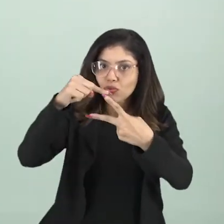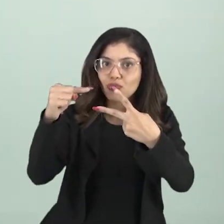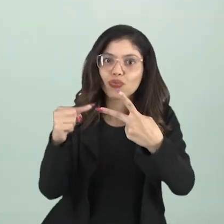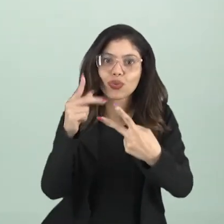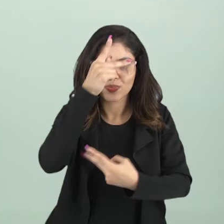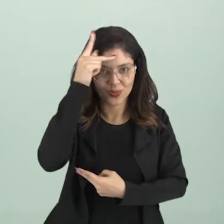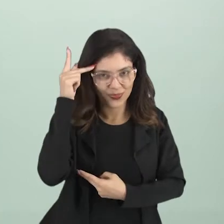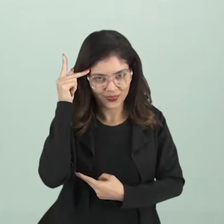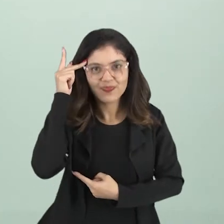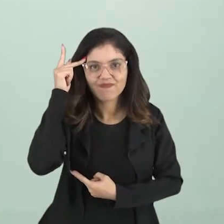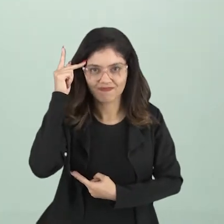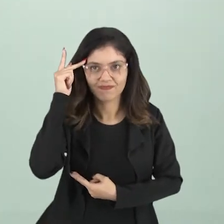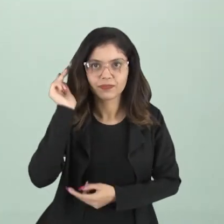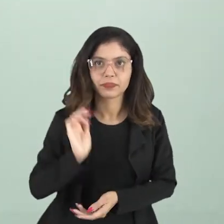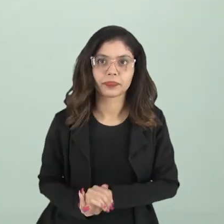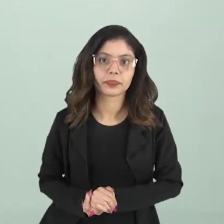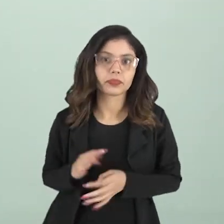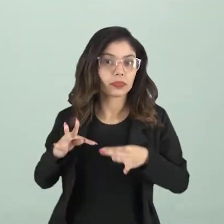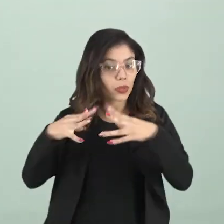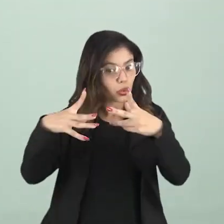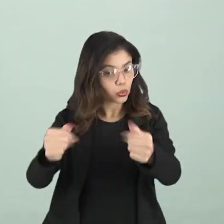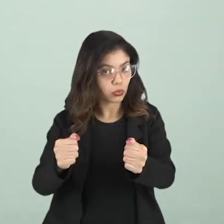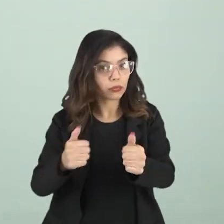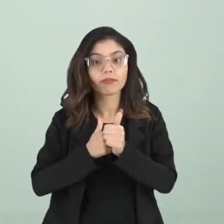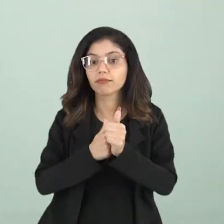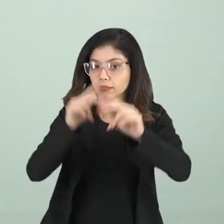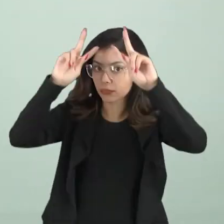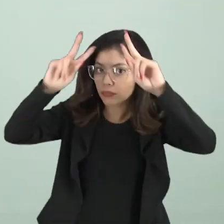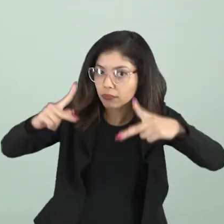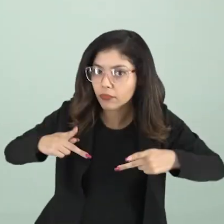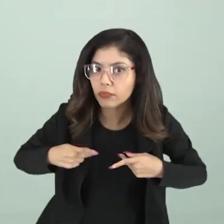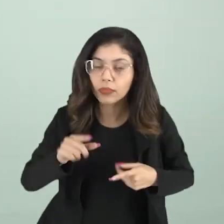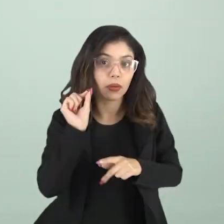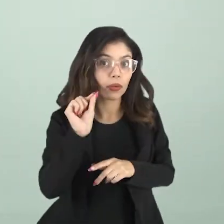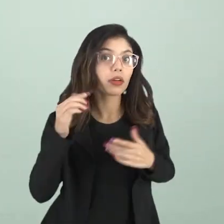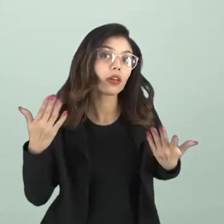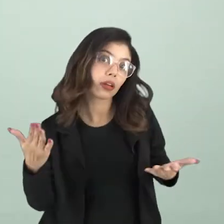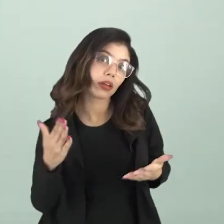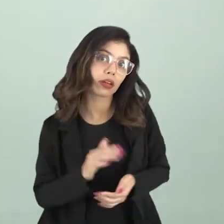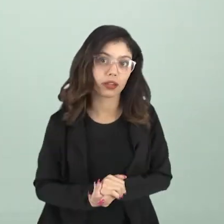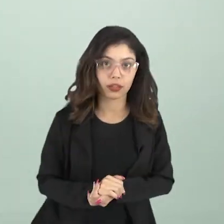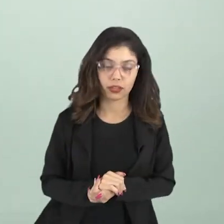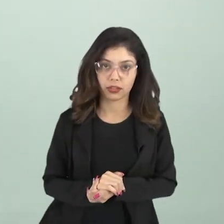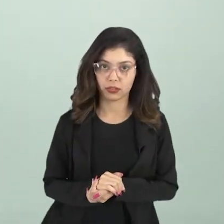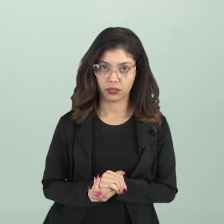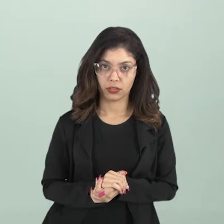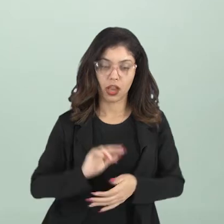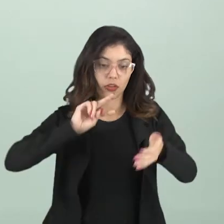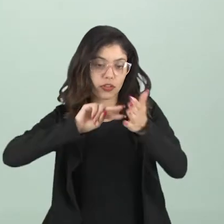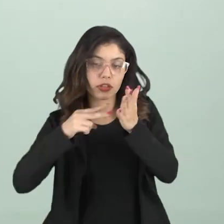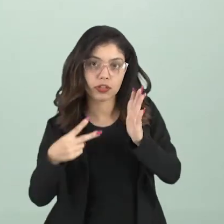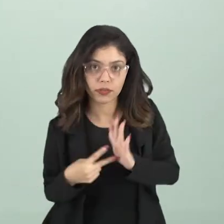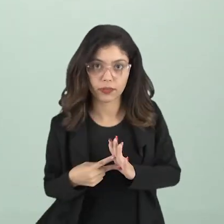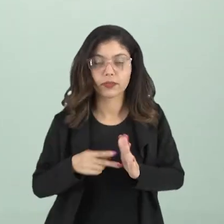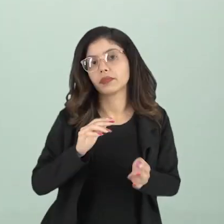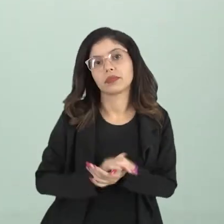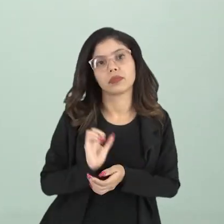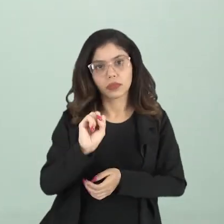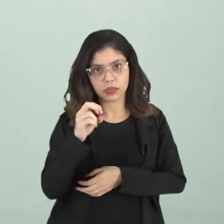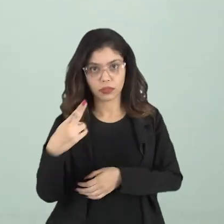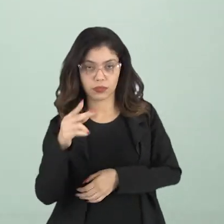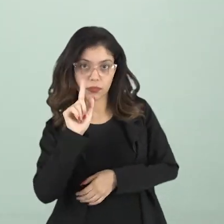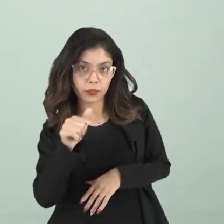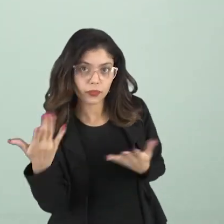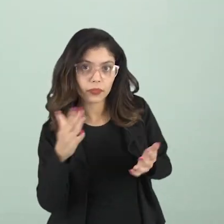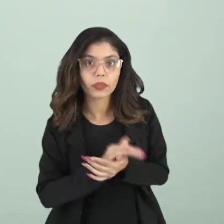duas pessoas. E toda conduta humana, ela é o quê? Dotada de significado. Ou